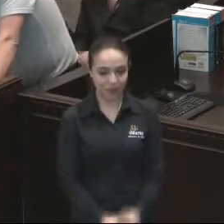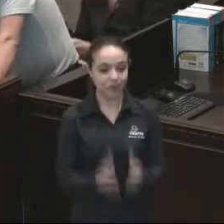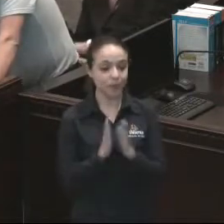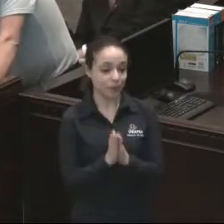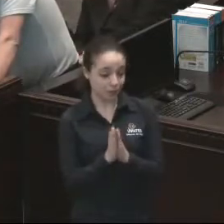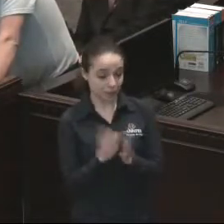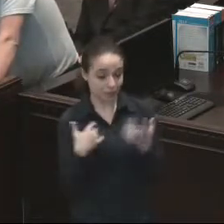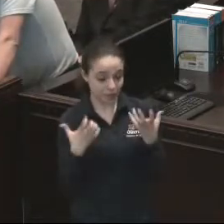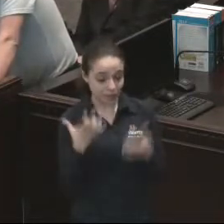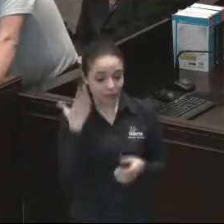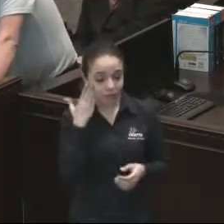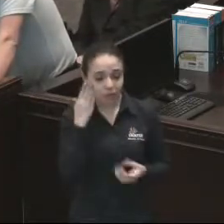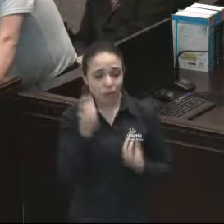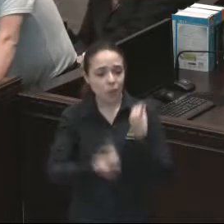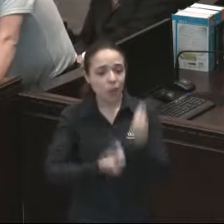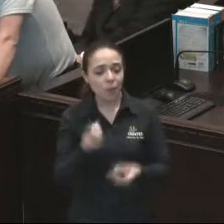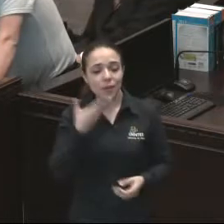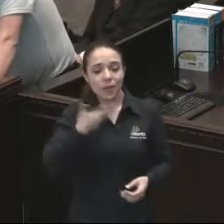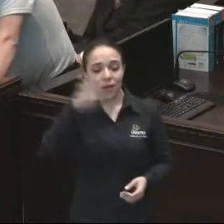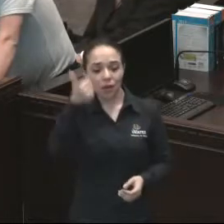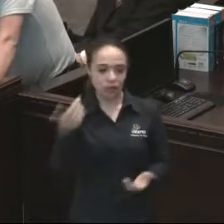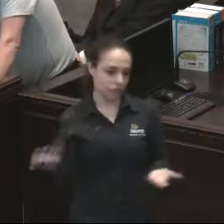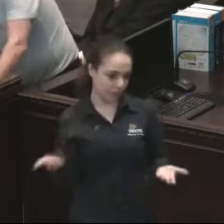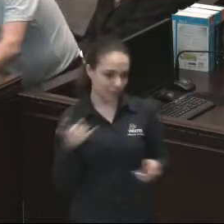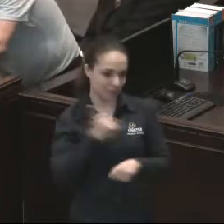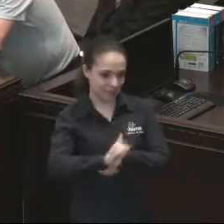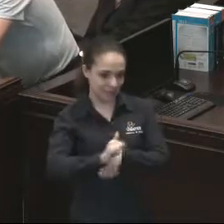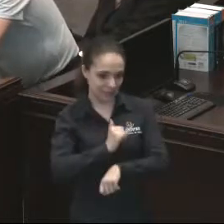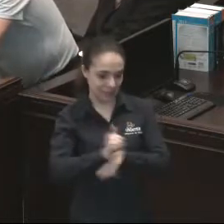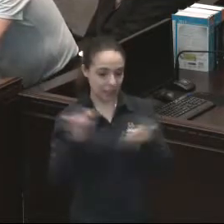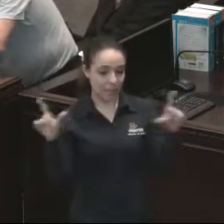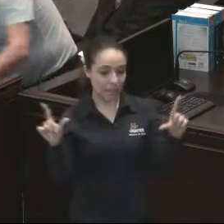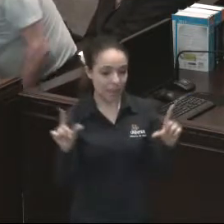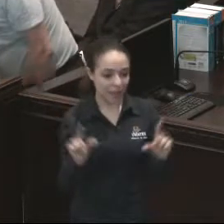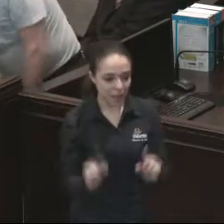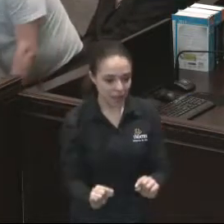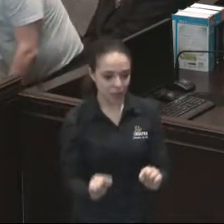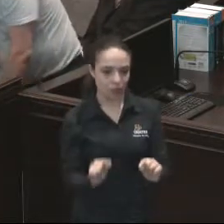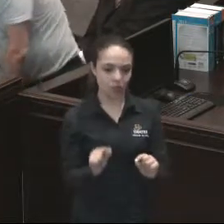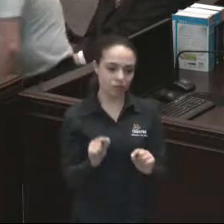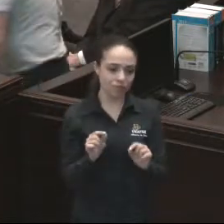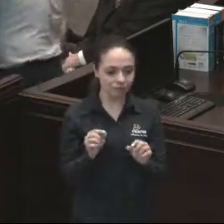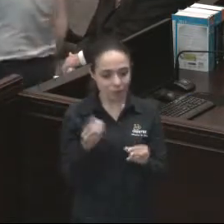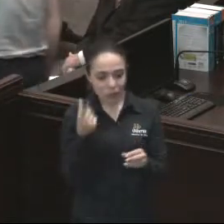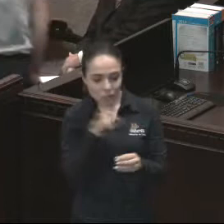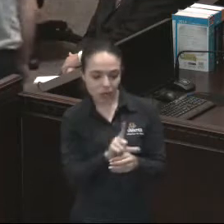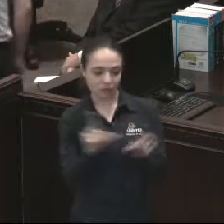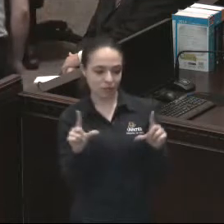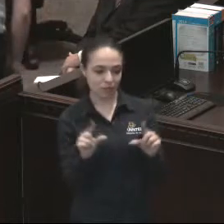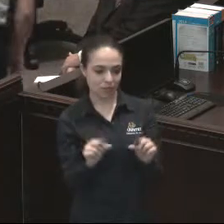Eu queria saber qual que é a melhor forma de eliminar ou ao menos amenizar